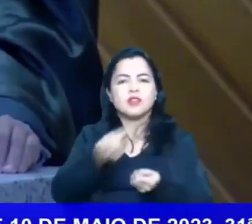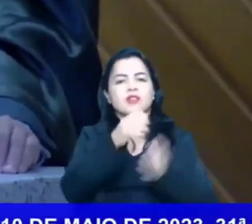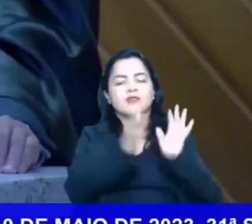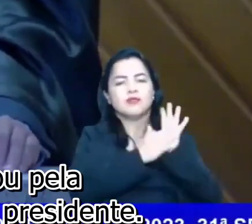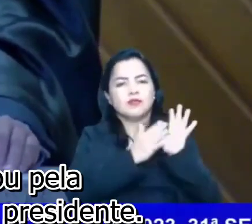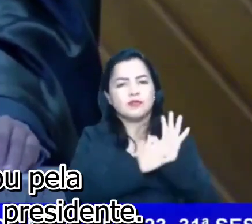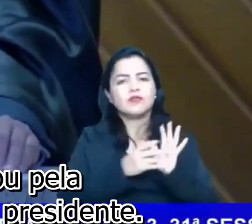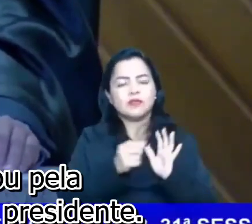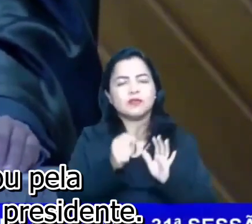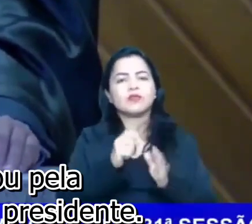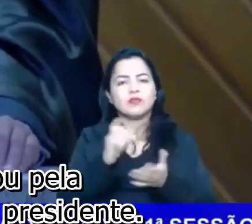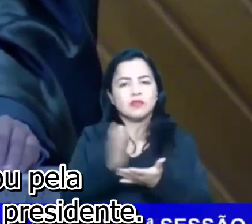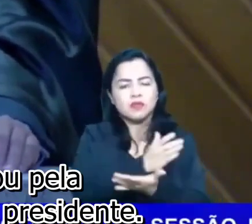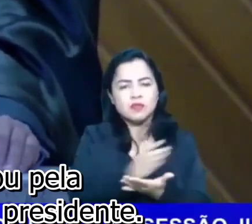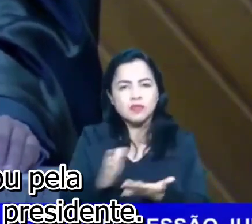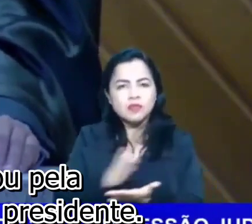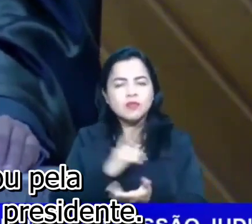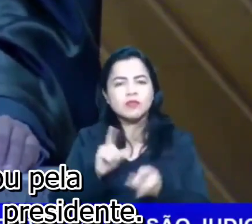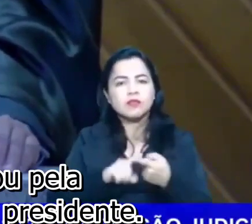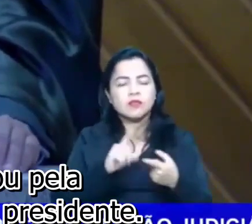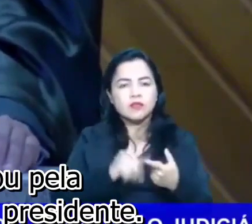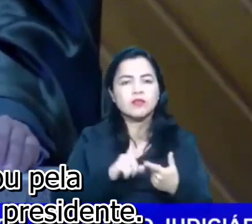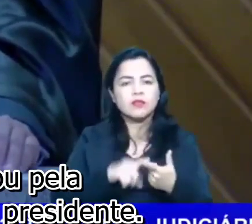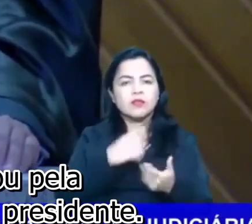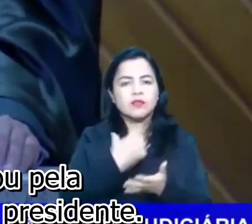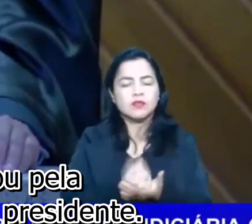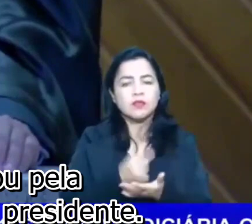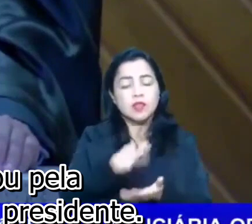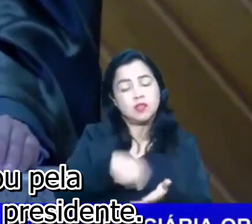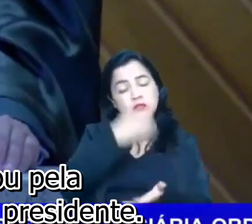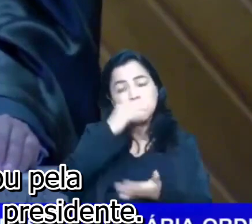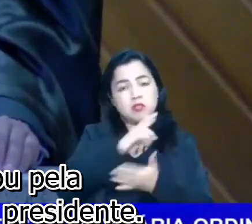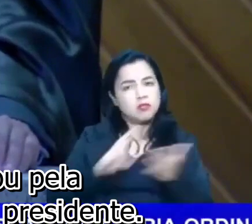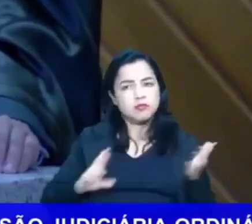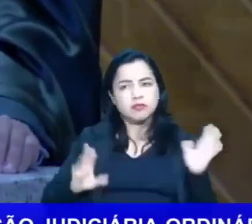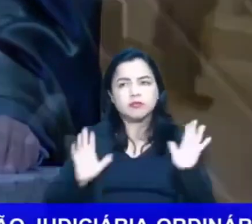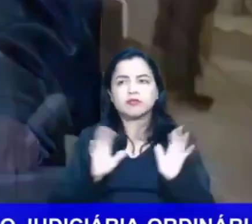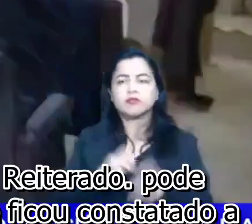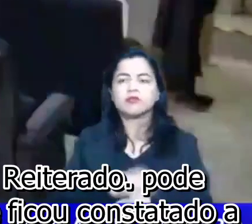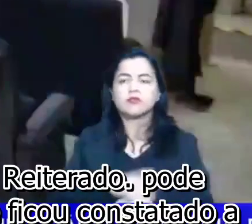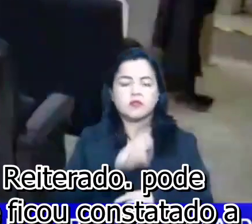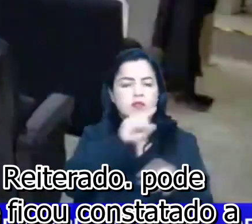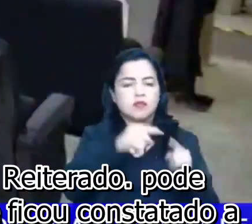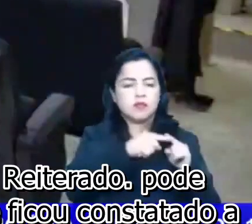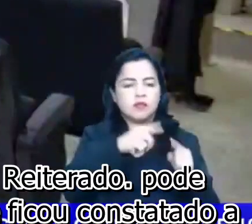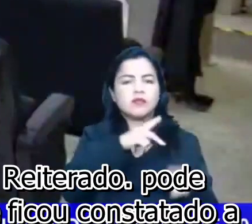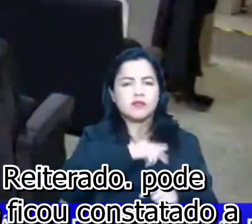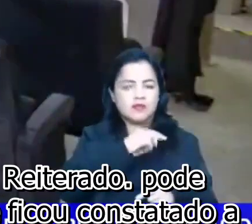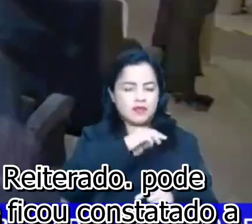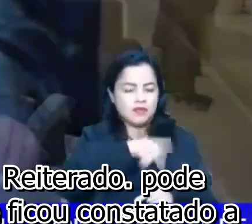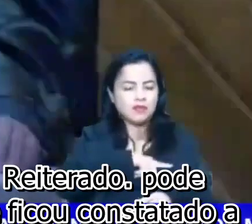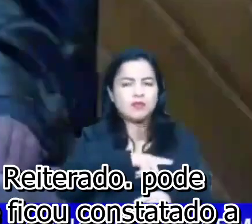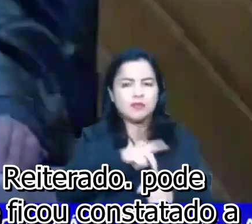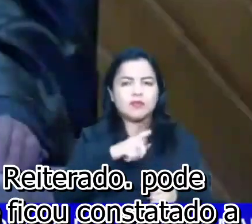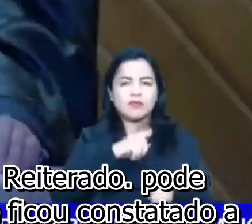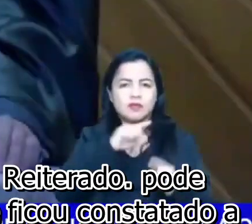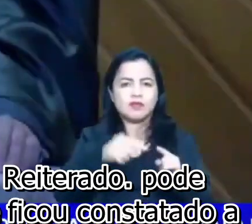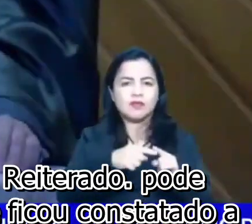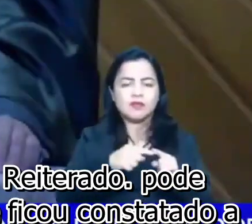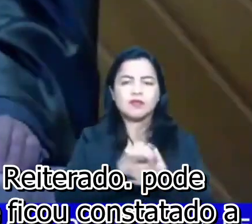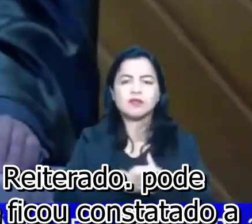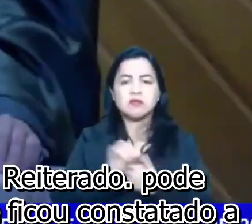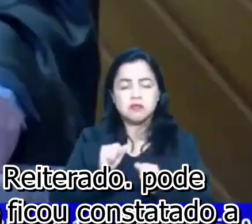Ministério Público Eleitoral também opinou pela aprovação das contas com ressalva. O relatório, presidente. Doutor Pablo. Reitero o parecer, senhor presidente. Reiterado, relator. Pode